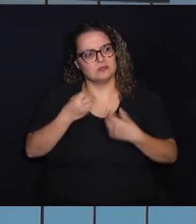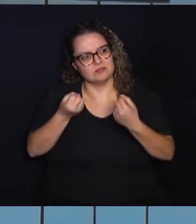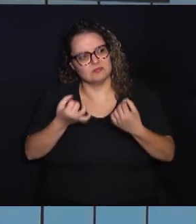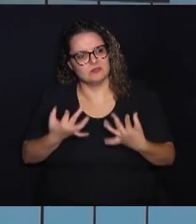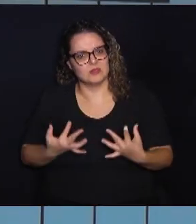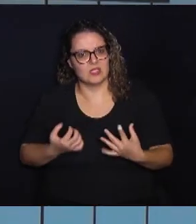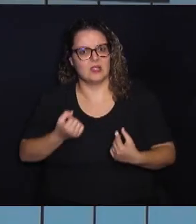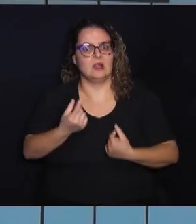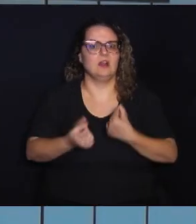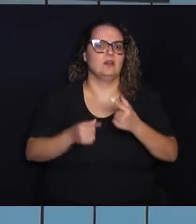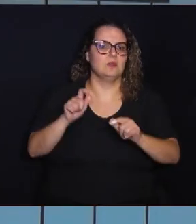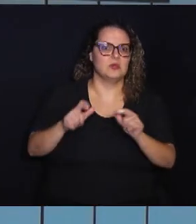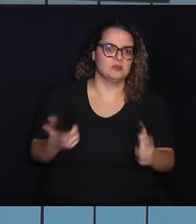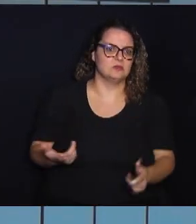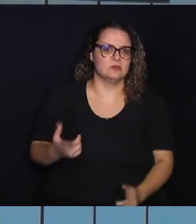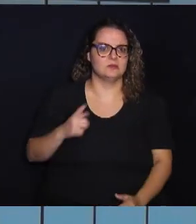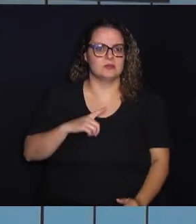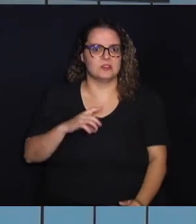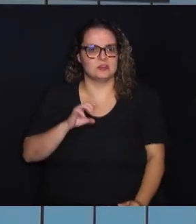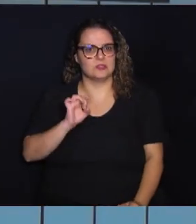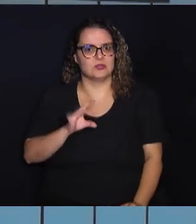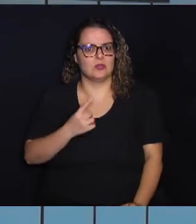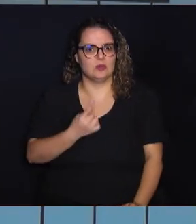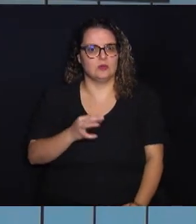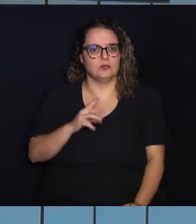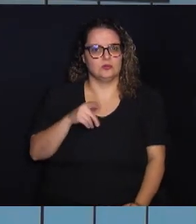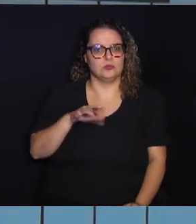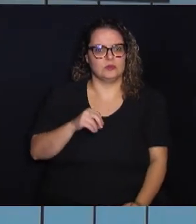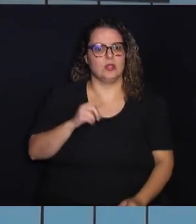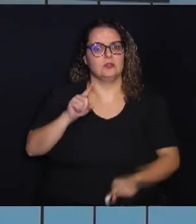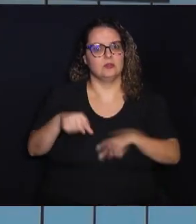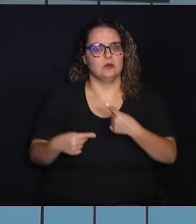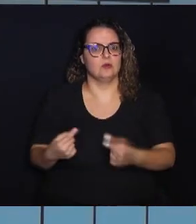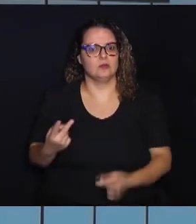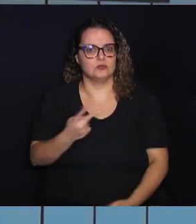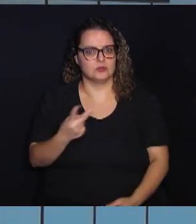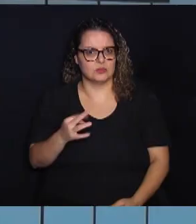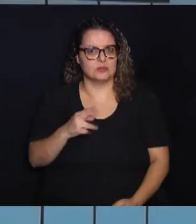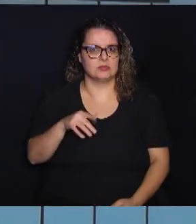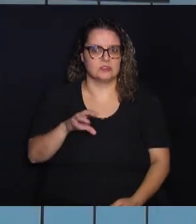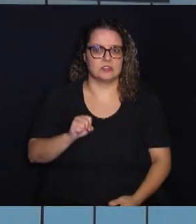Alguns indivíduos terem só um traço, outros os dois?